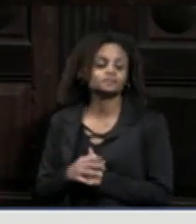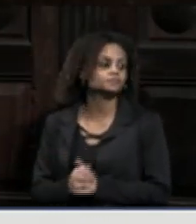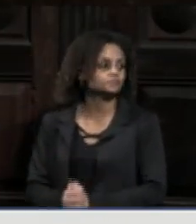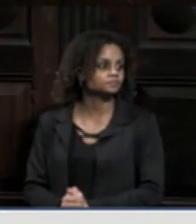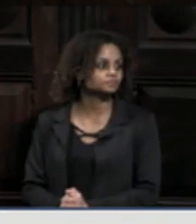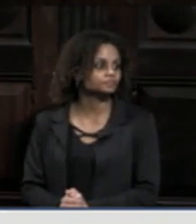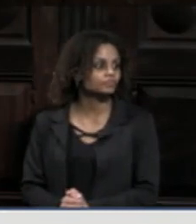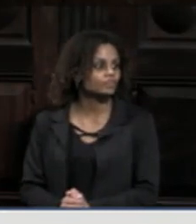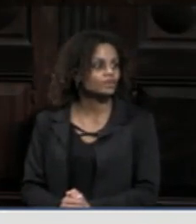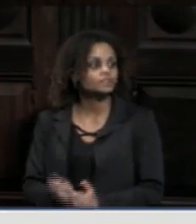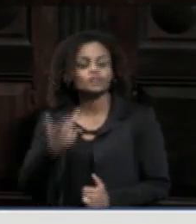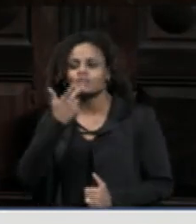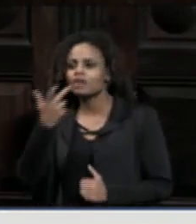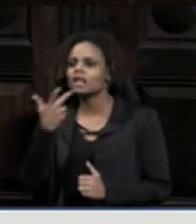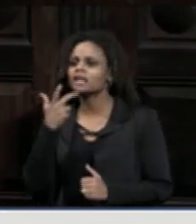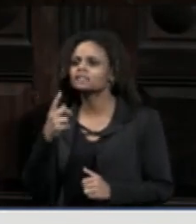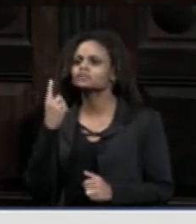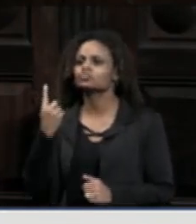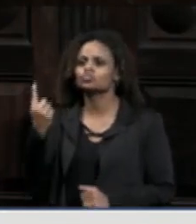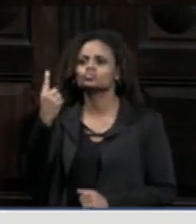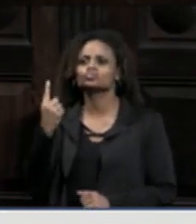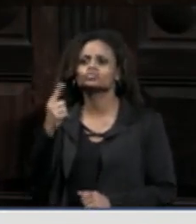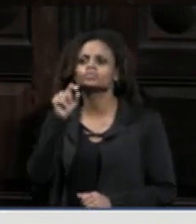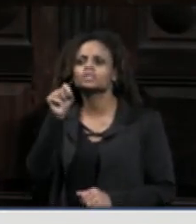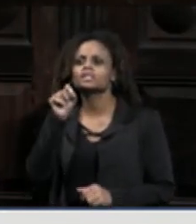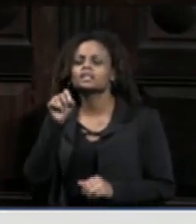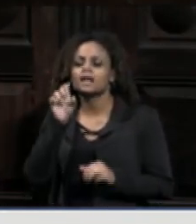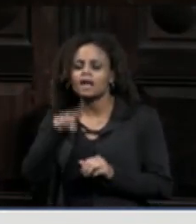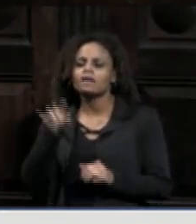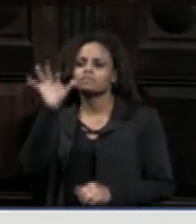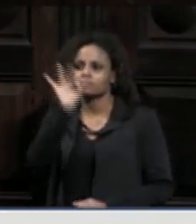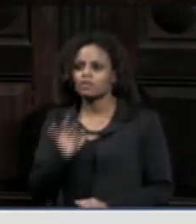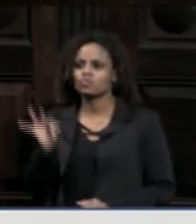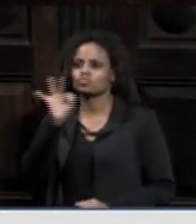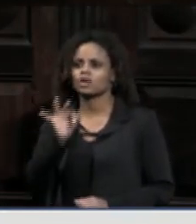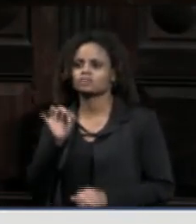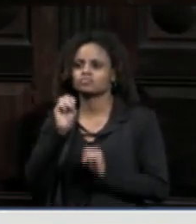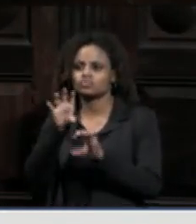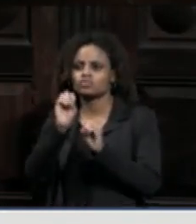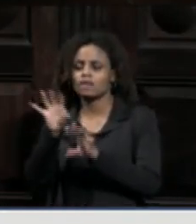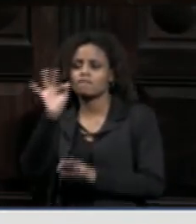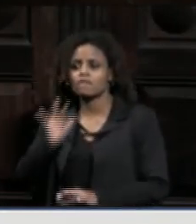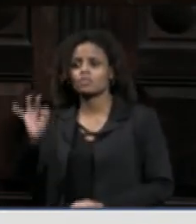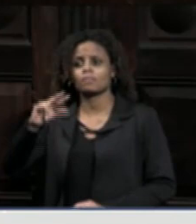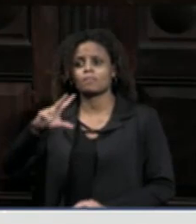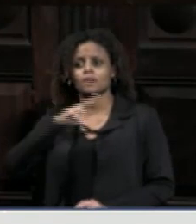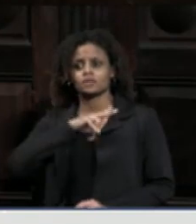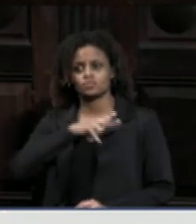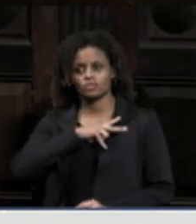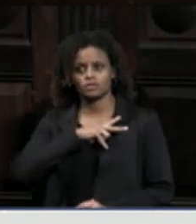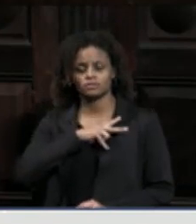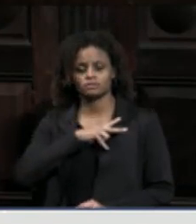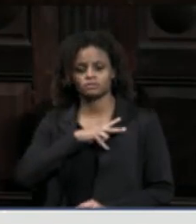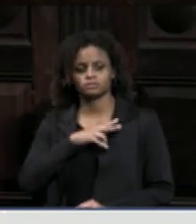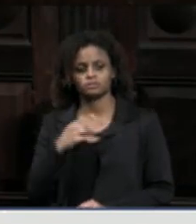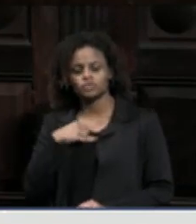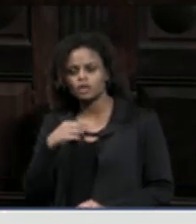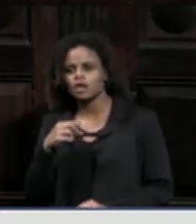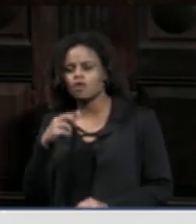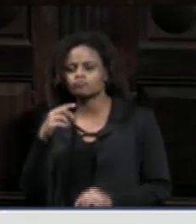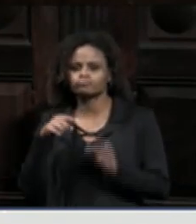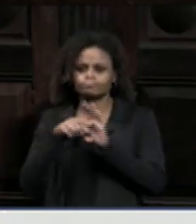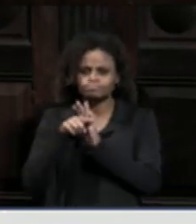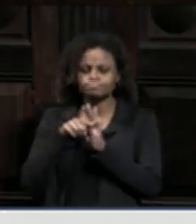aqui unicamente do ensino superior privado. E as minhas